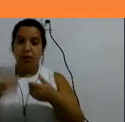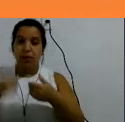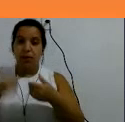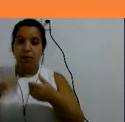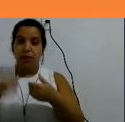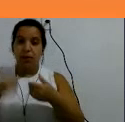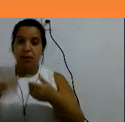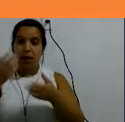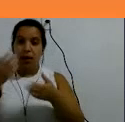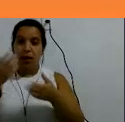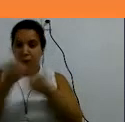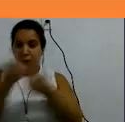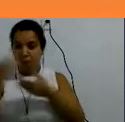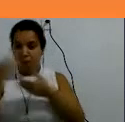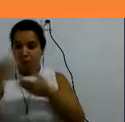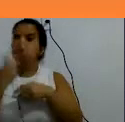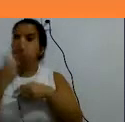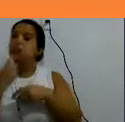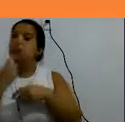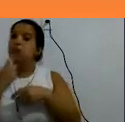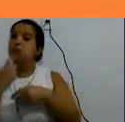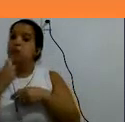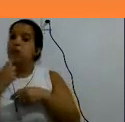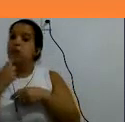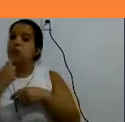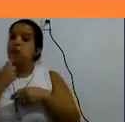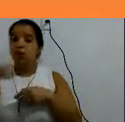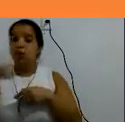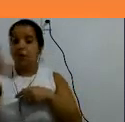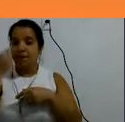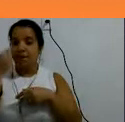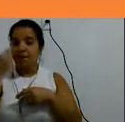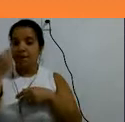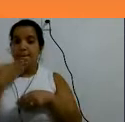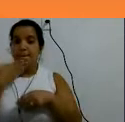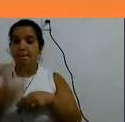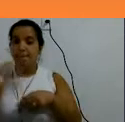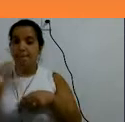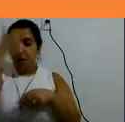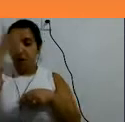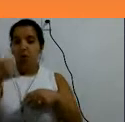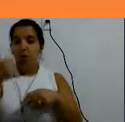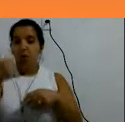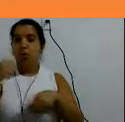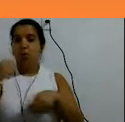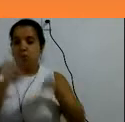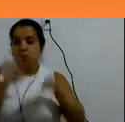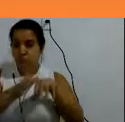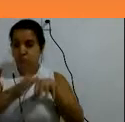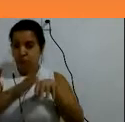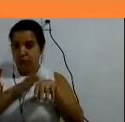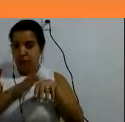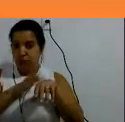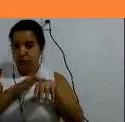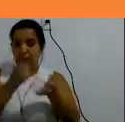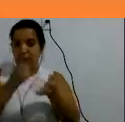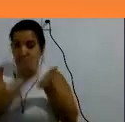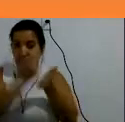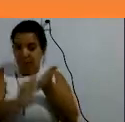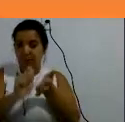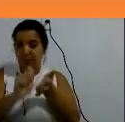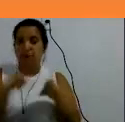mais quantidade de sangue, sendo assim a gente consegue identificar melhor o parasito. Então